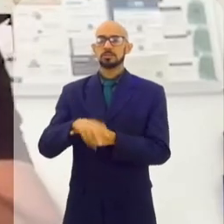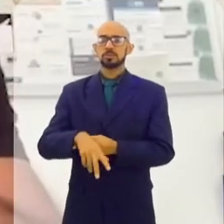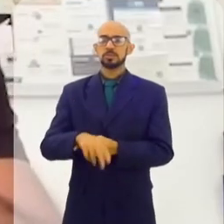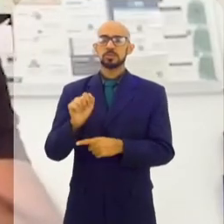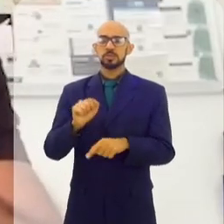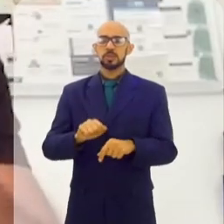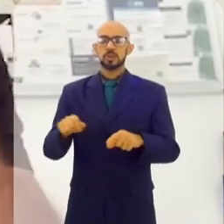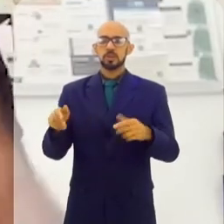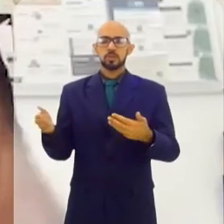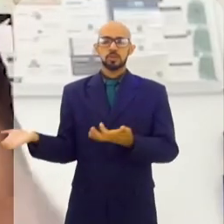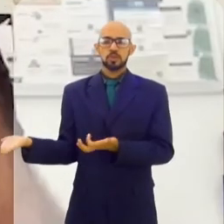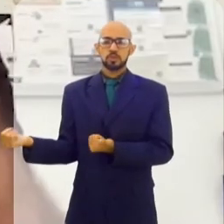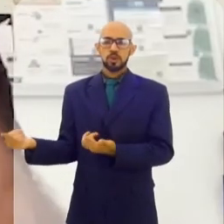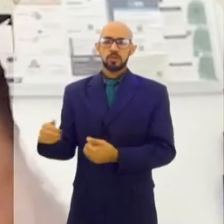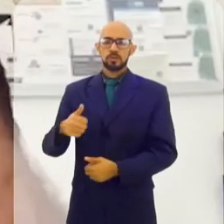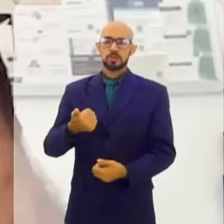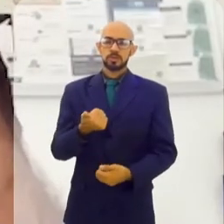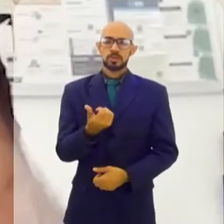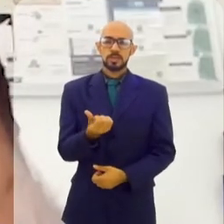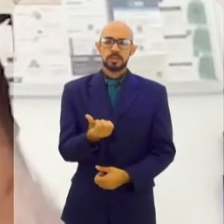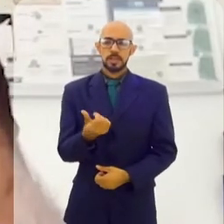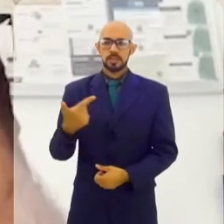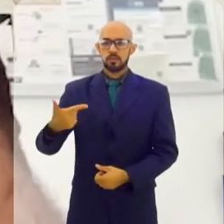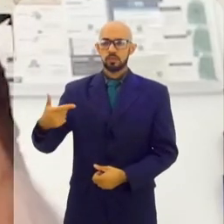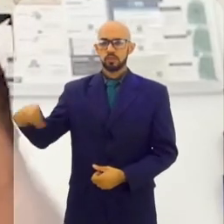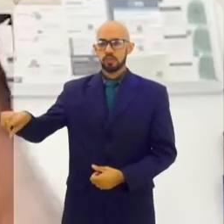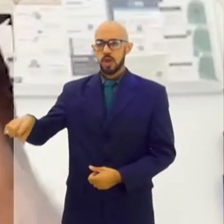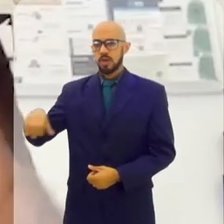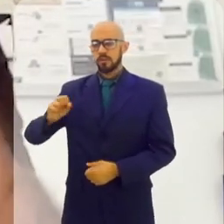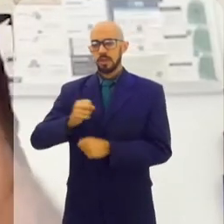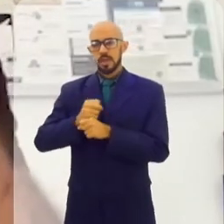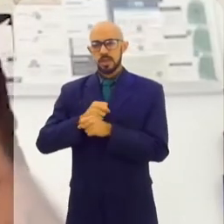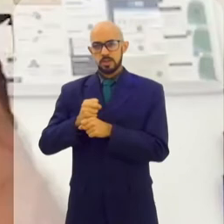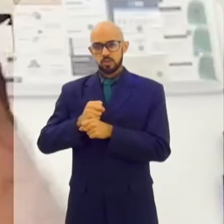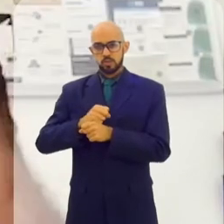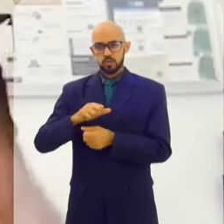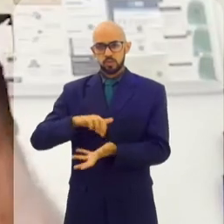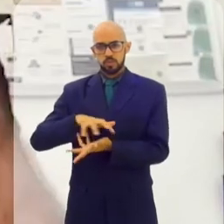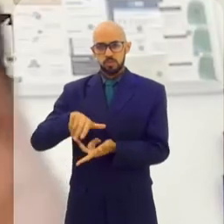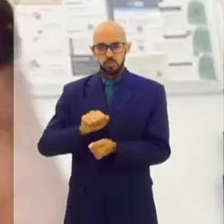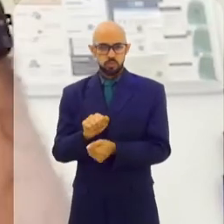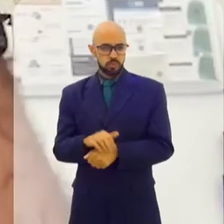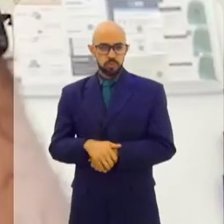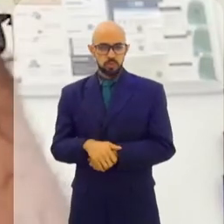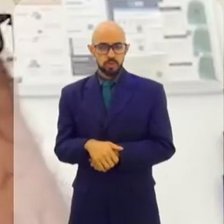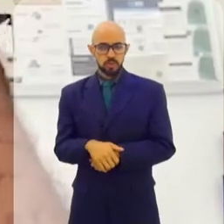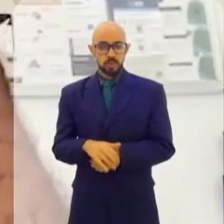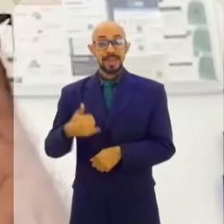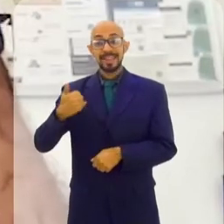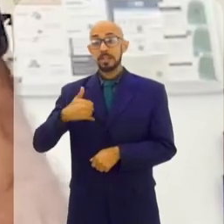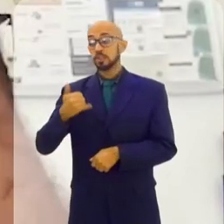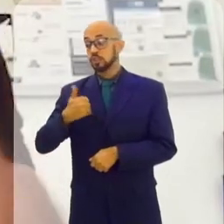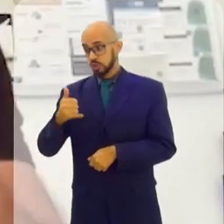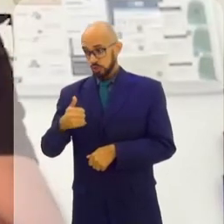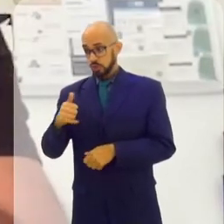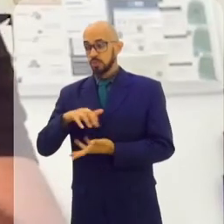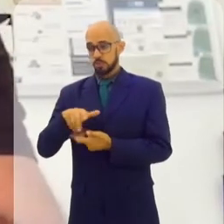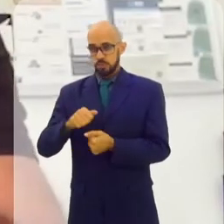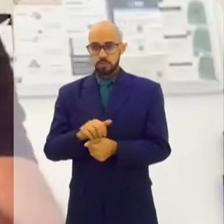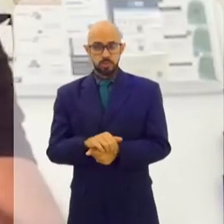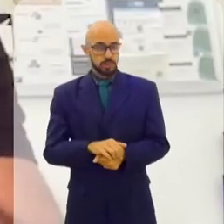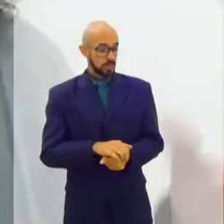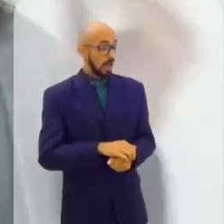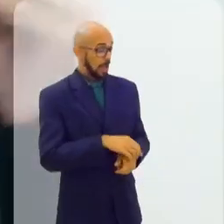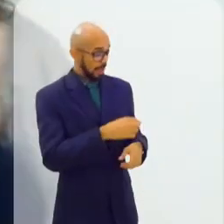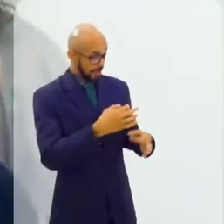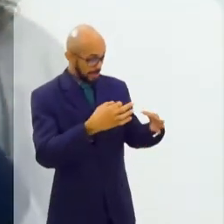se eu não me engano, de 16 a 29 anos no mundo, né? Esse é um dado que vem do estudo.